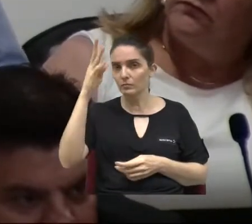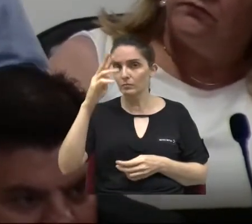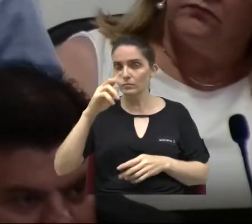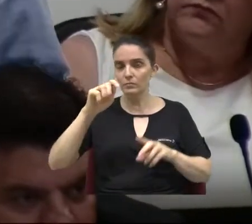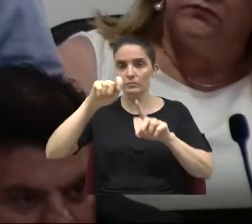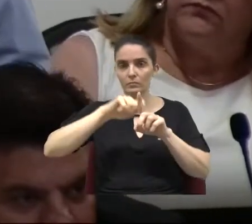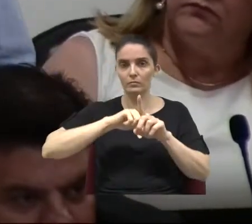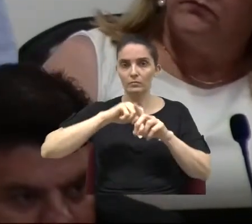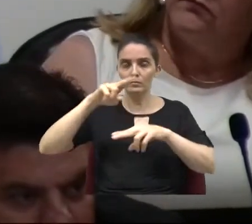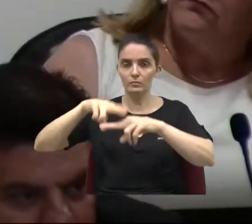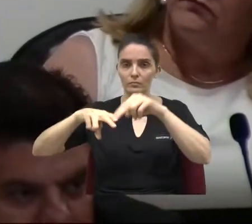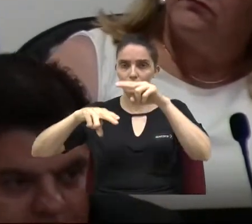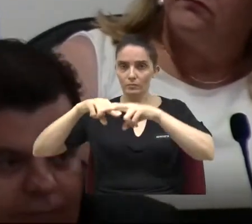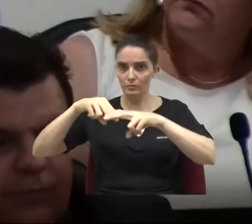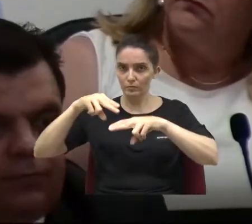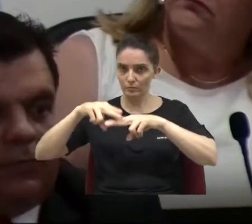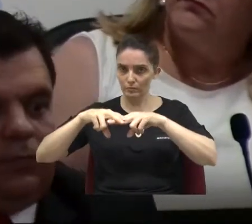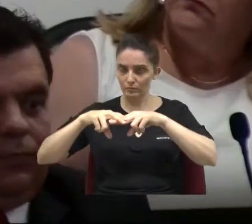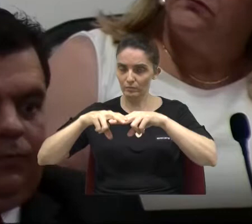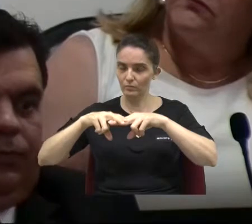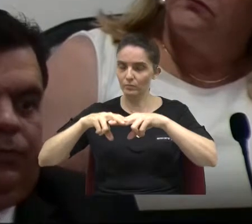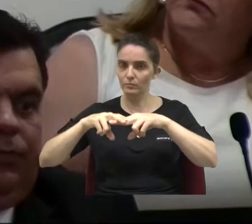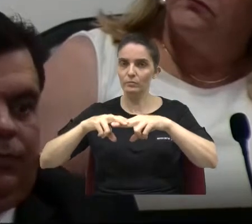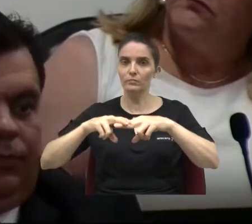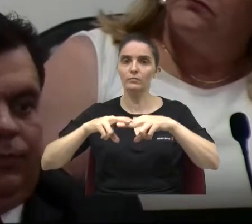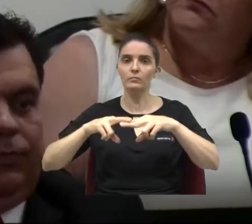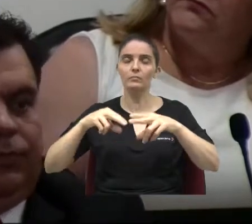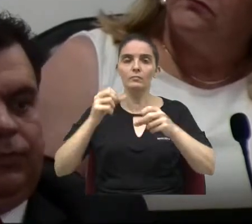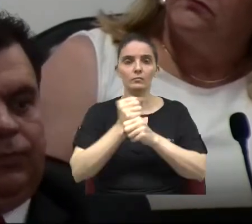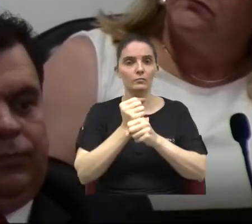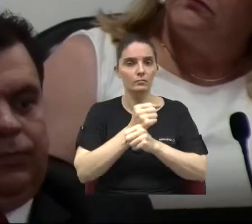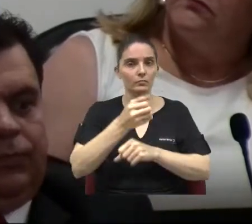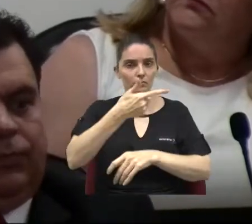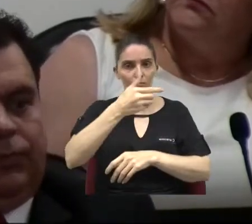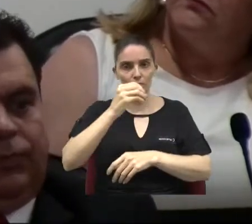junho, vereador Cleito, em junho desse ano,